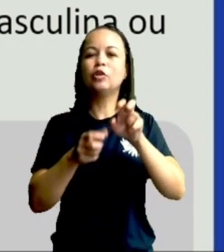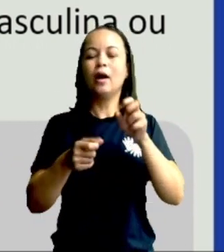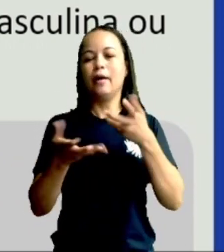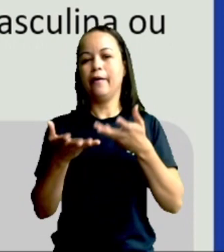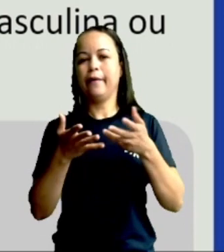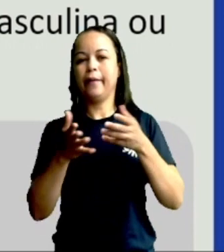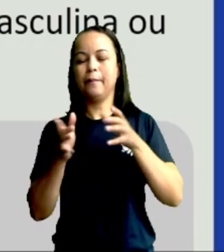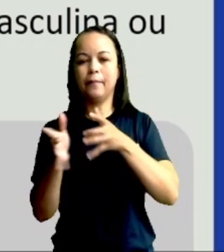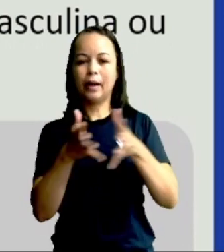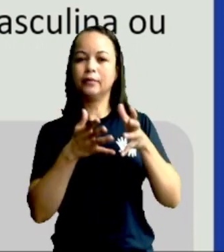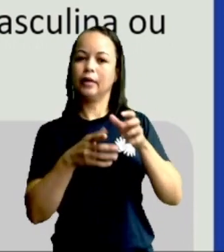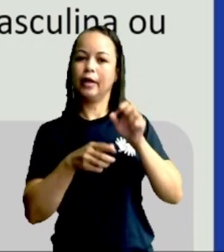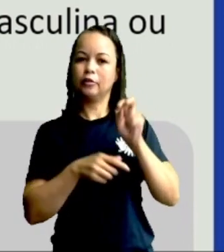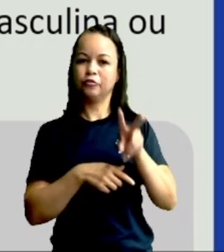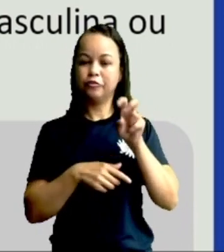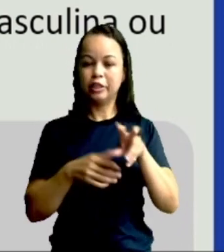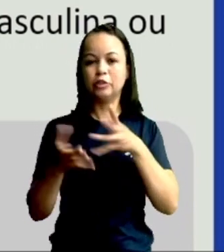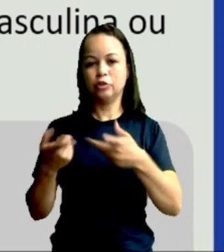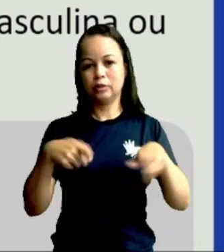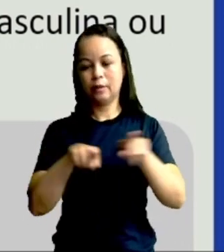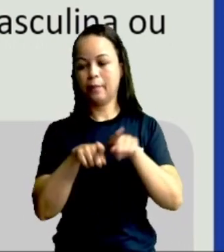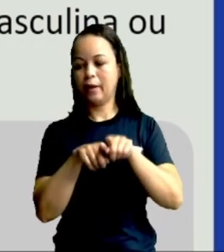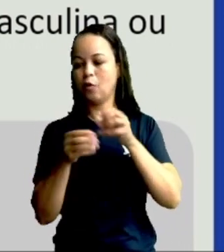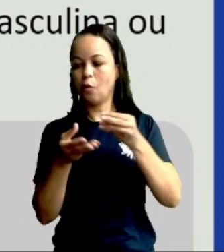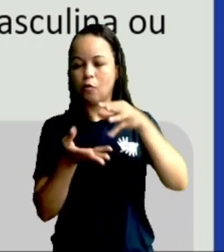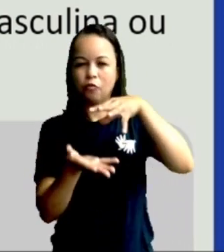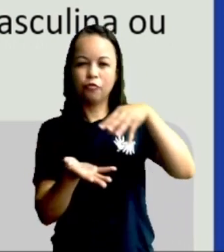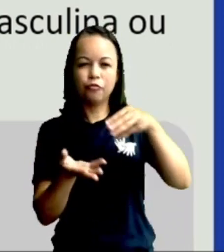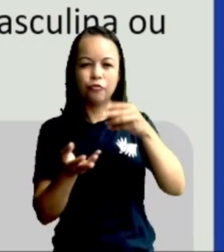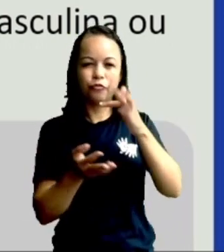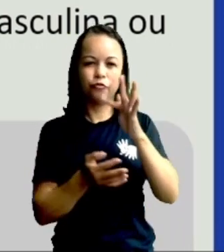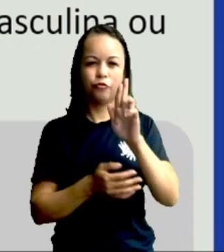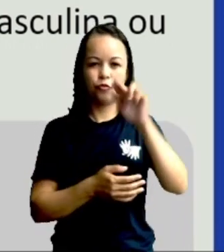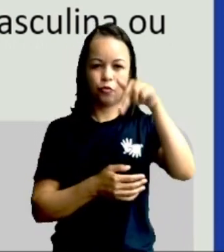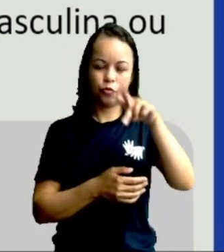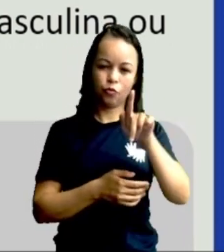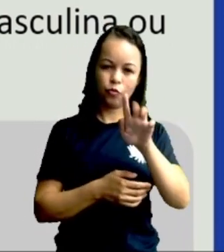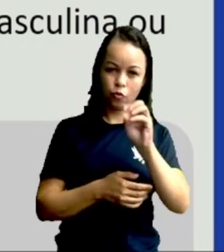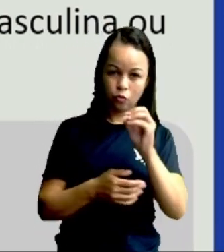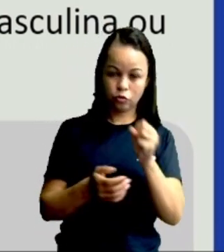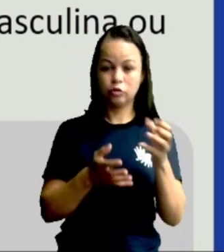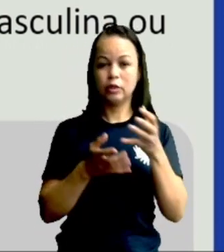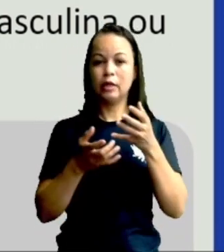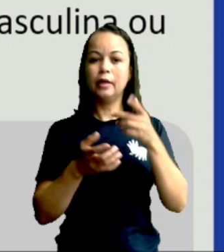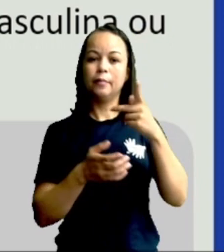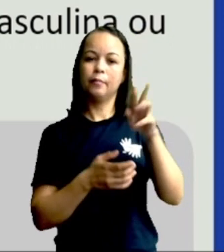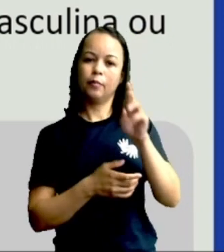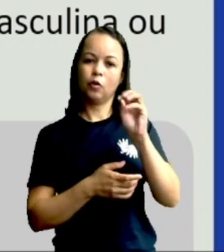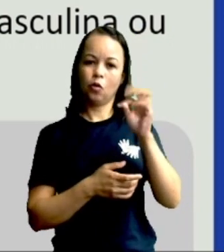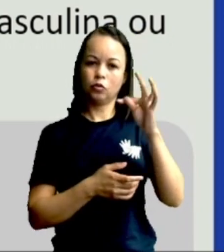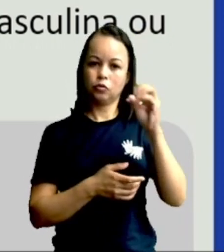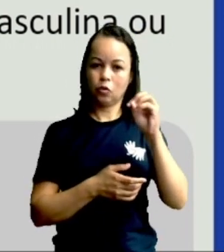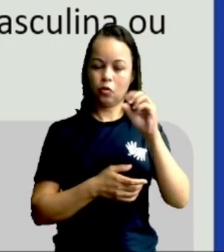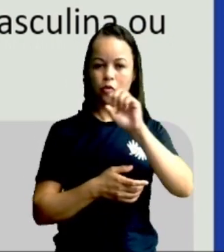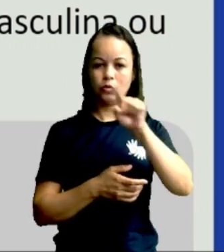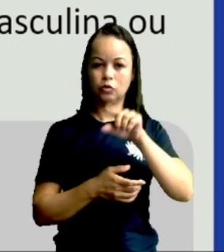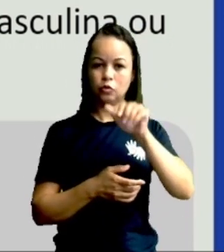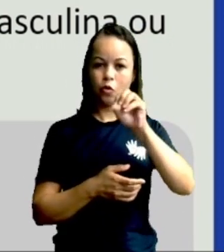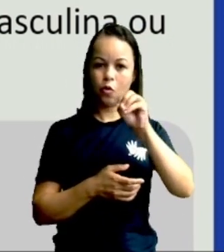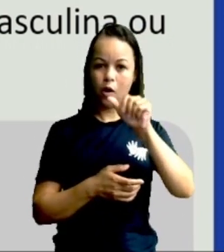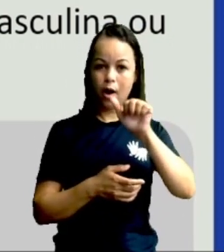outros organismos, como fungos e protozoários. Elas são transmitidas principalmente por meio do